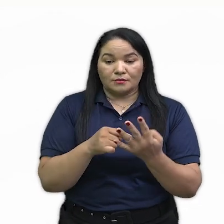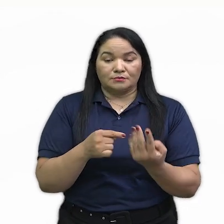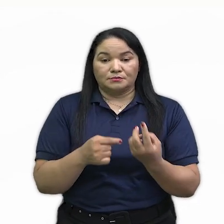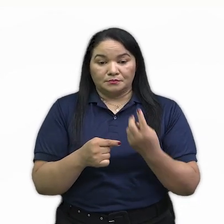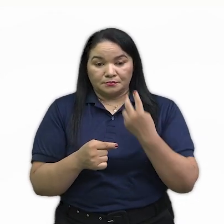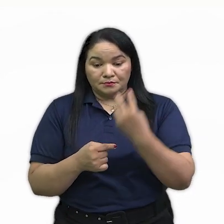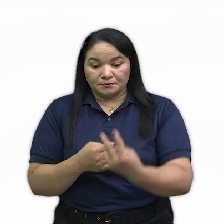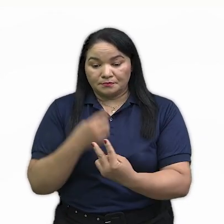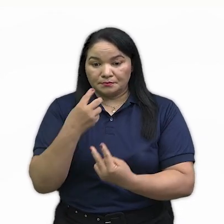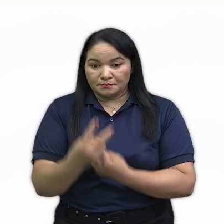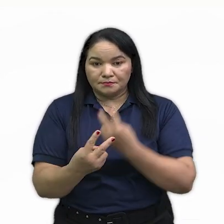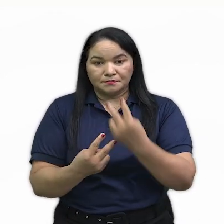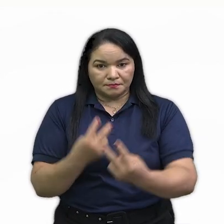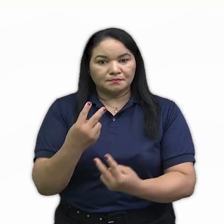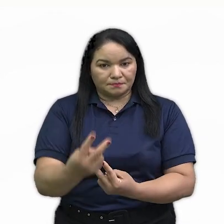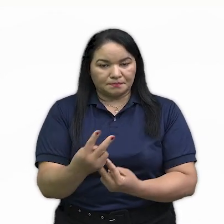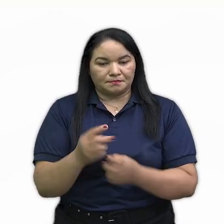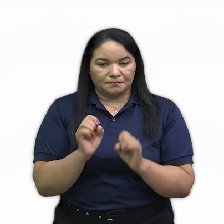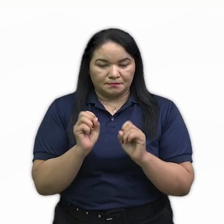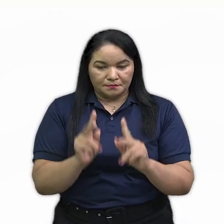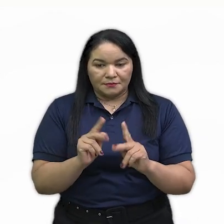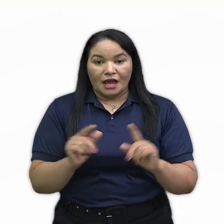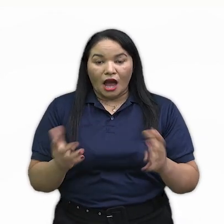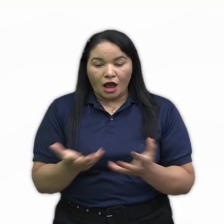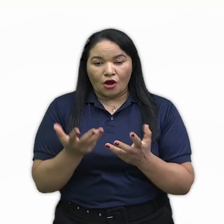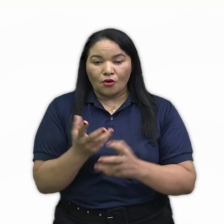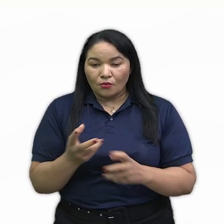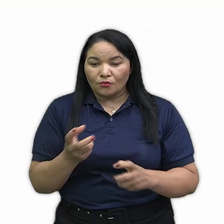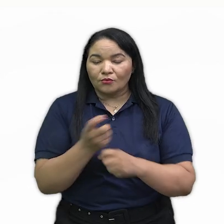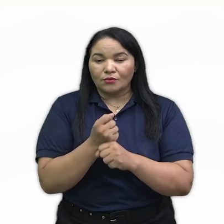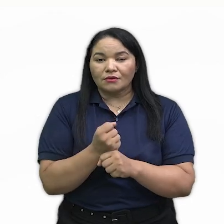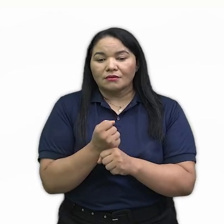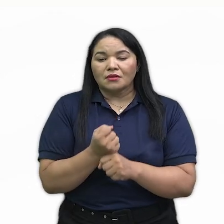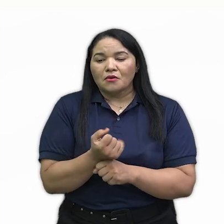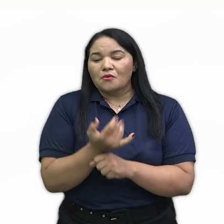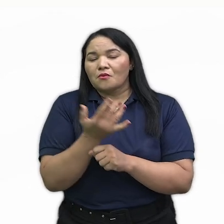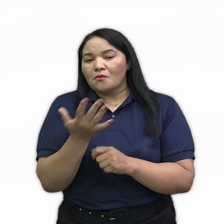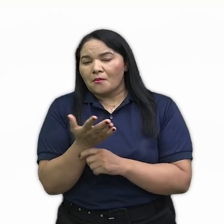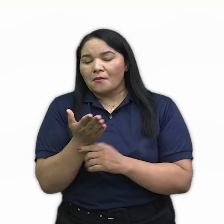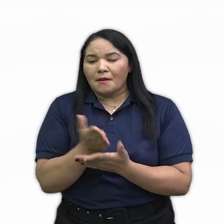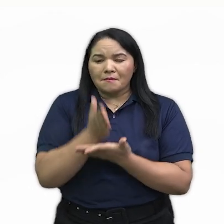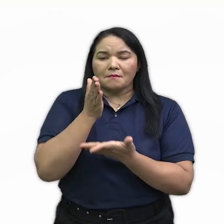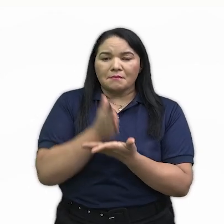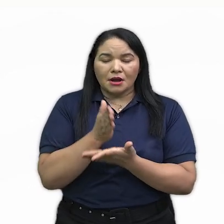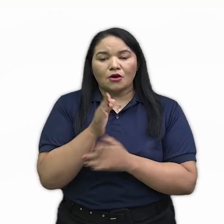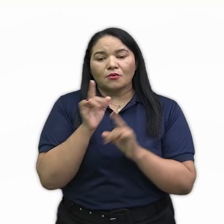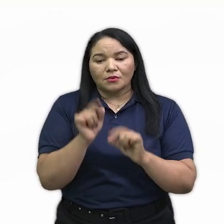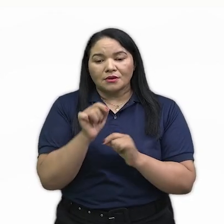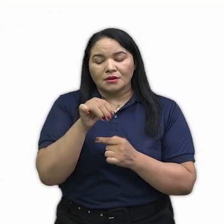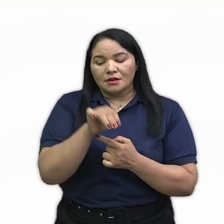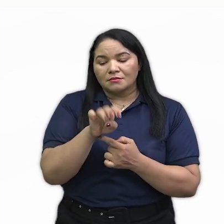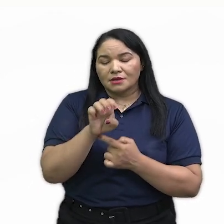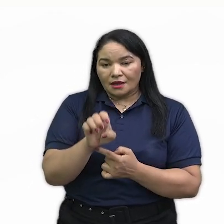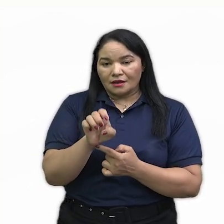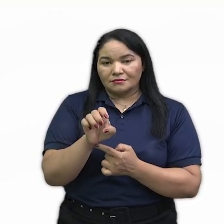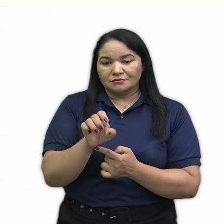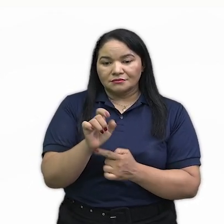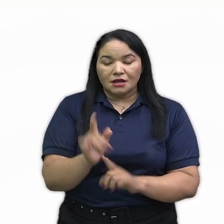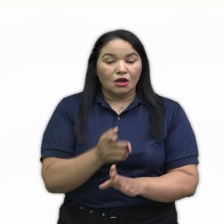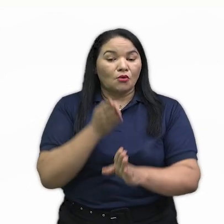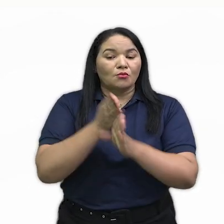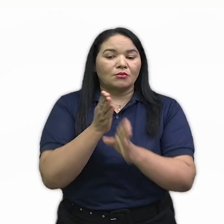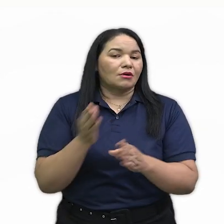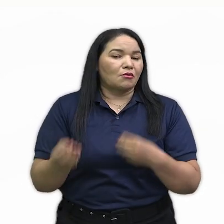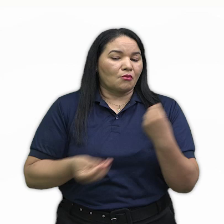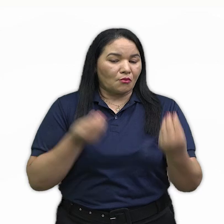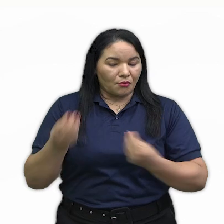aí, você quer calcular a média que você alcançou neste ano. Bem, como é que a gente faz